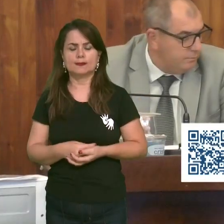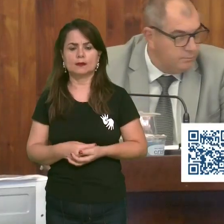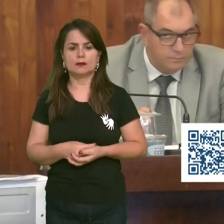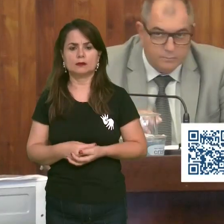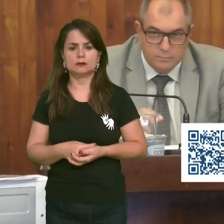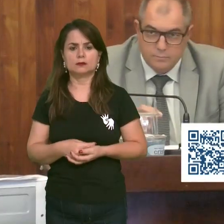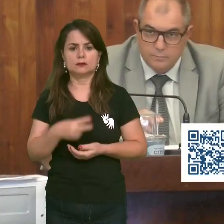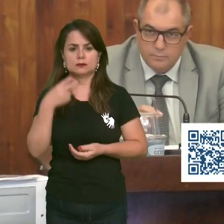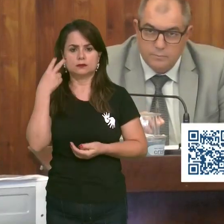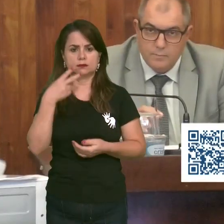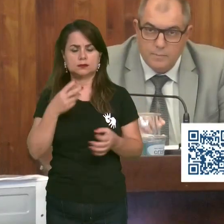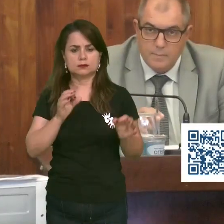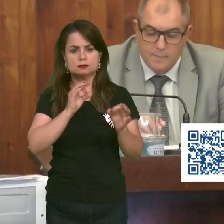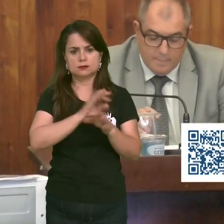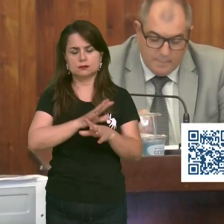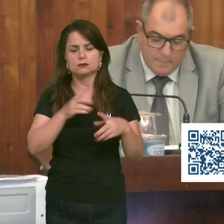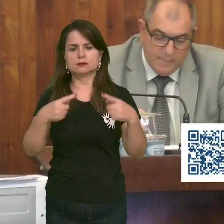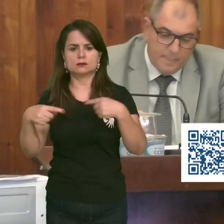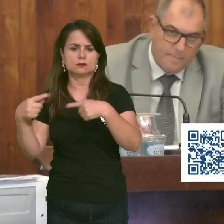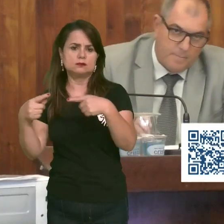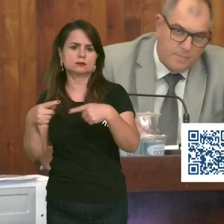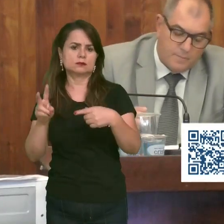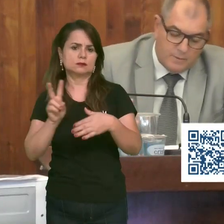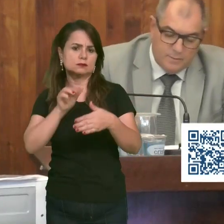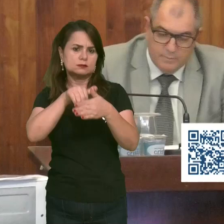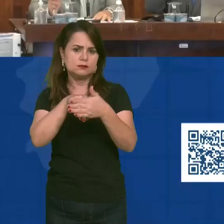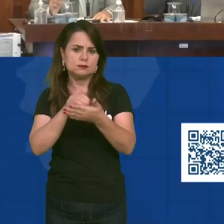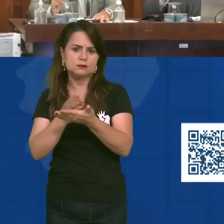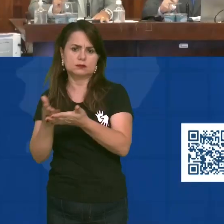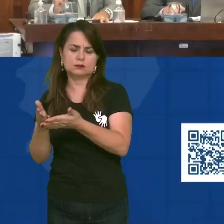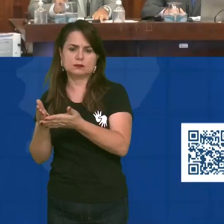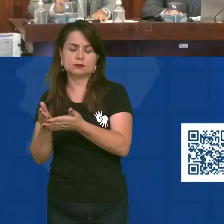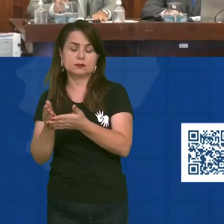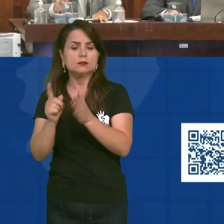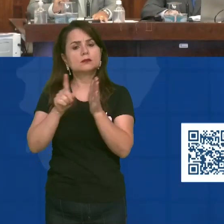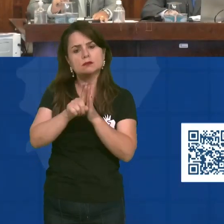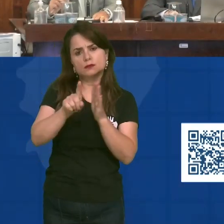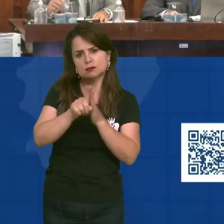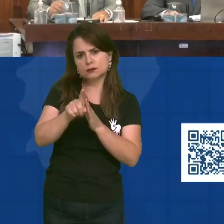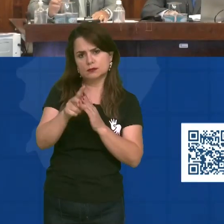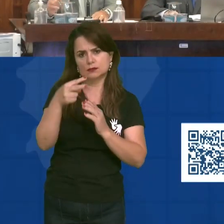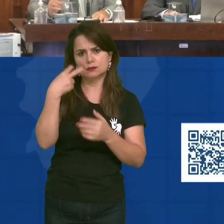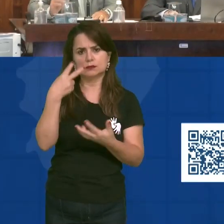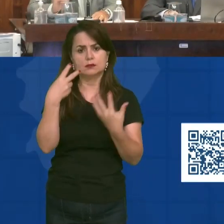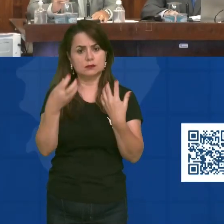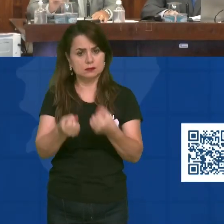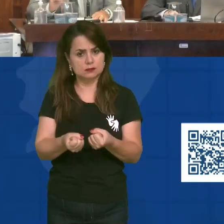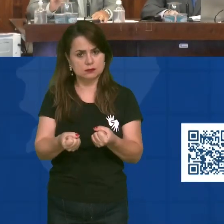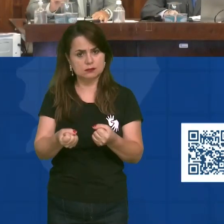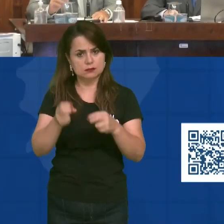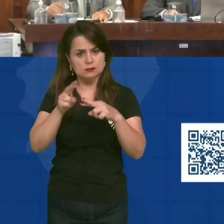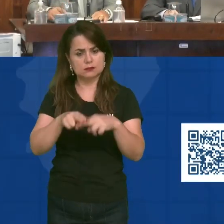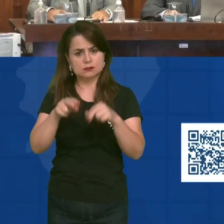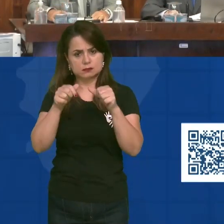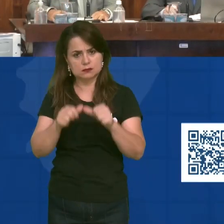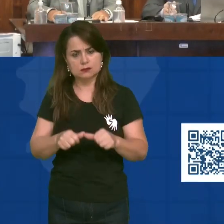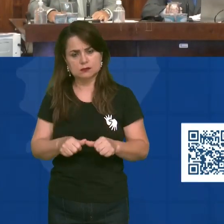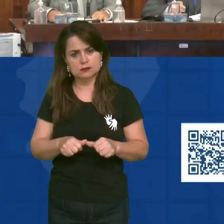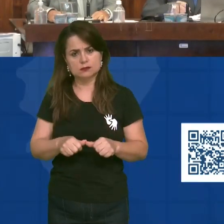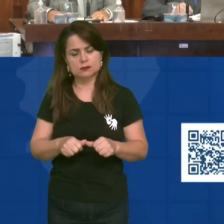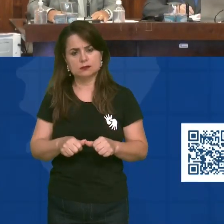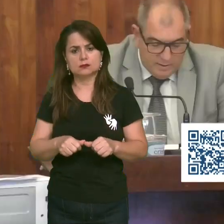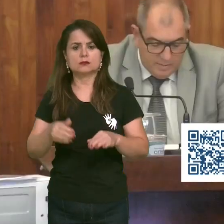não havendo vereadores escritos para o debate encerra discussão e vamos ao voto vereadores que aprovam requerimento permanecem como se encontra requerimento